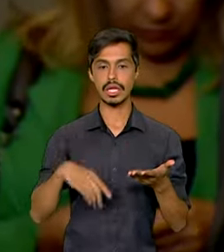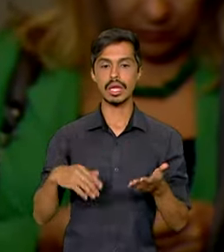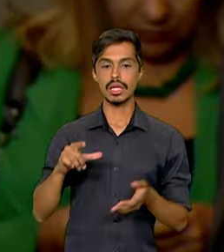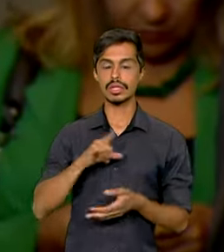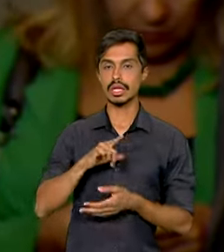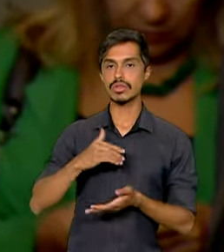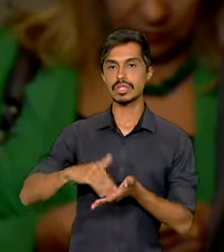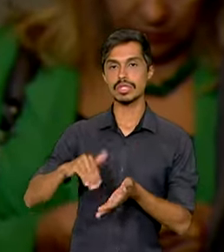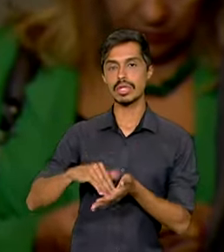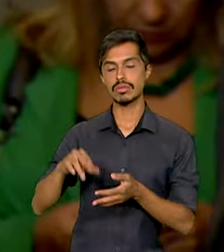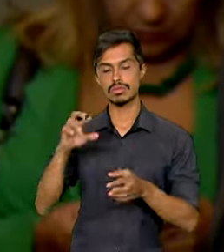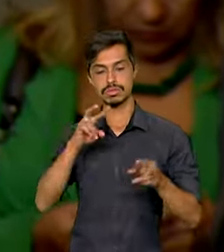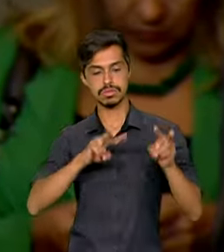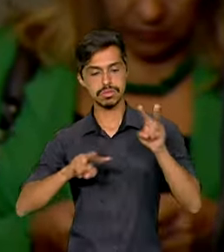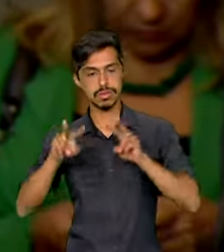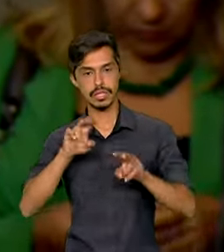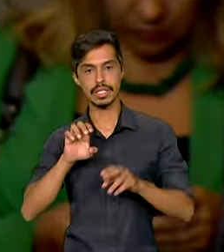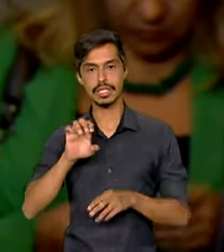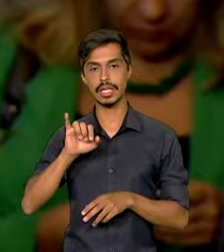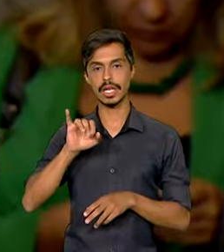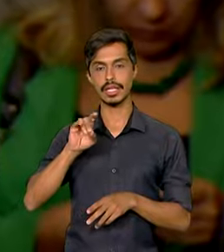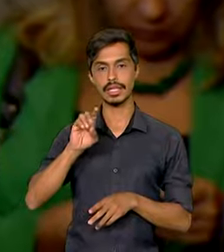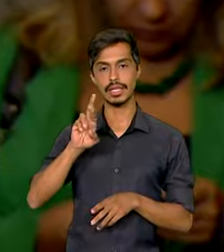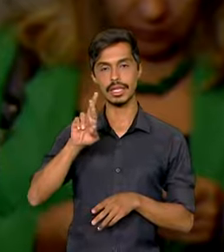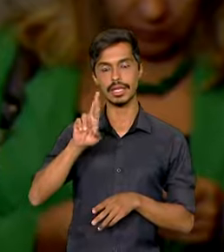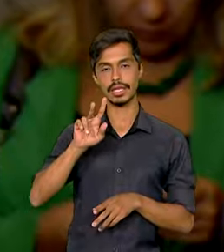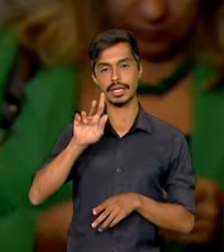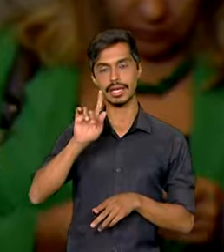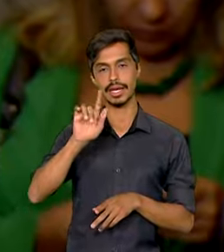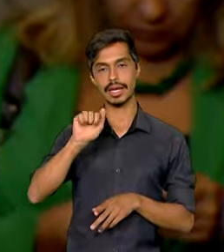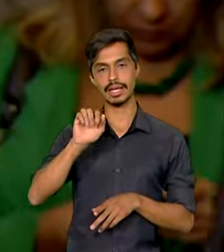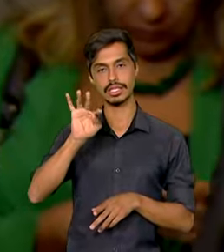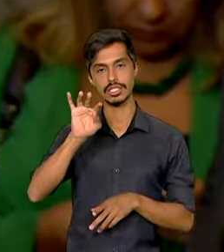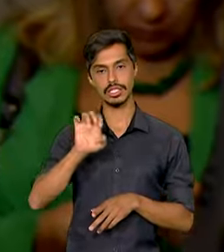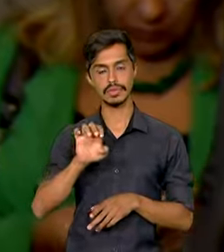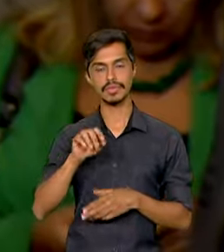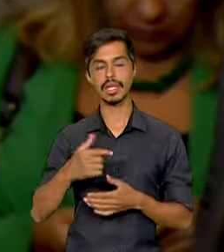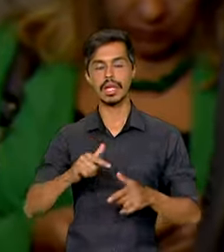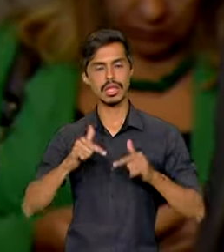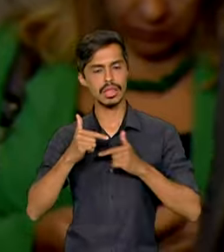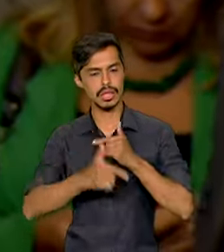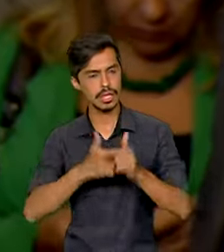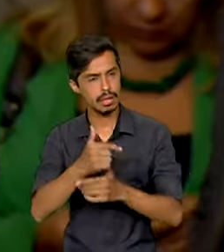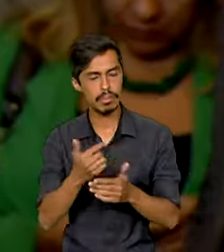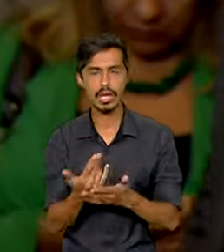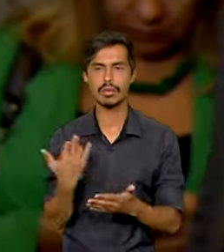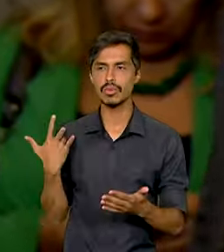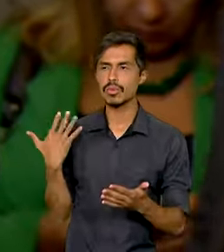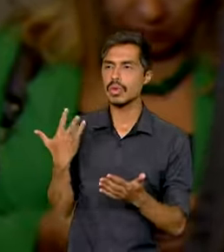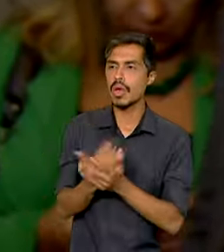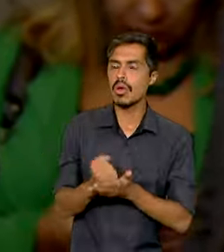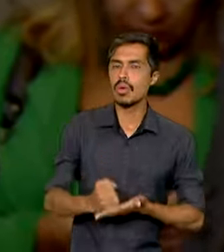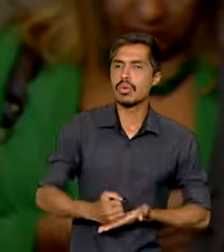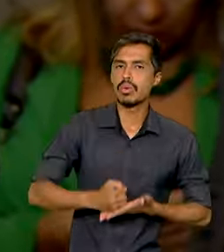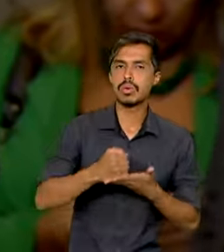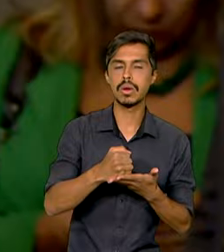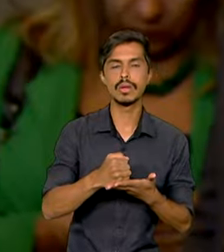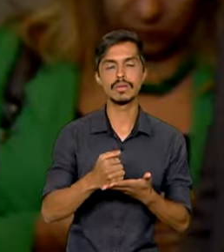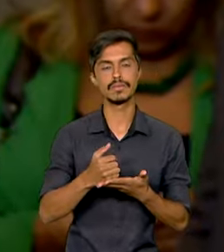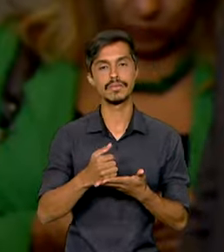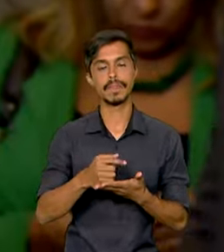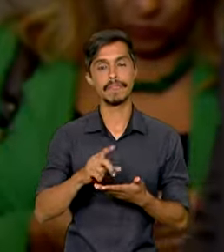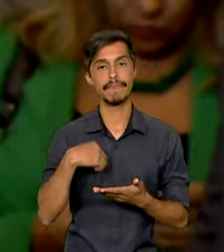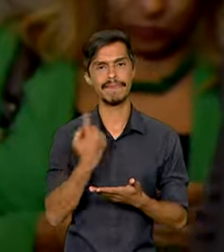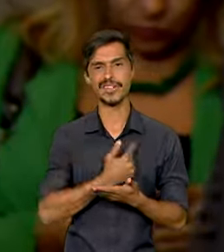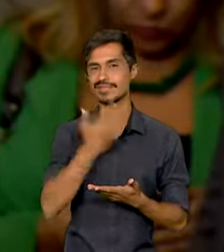de Vigilância e Eder Gatti, reforçar todo o trabalho que tem sido feito. Muitas vezes a gente